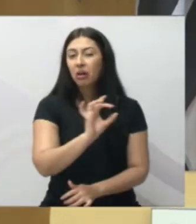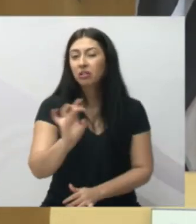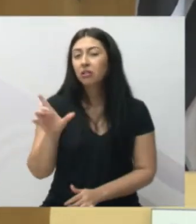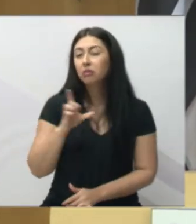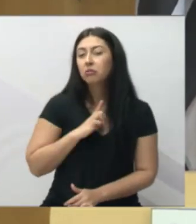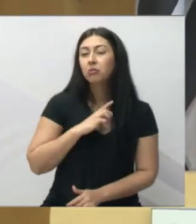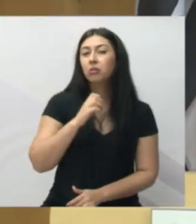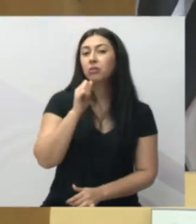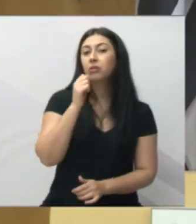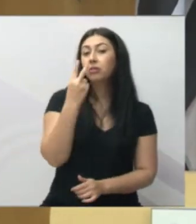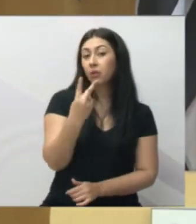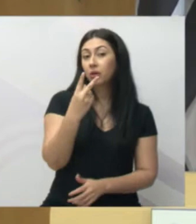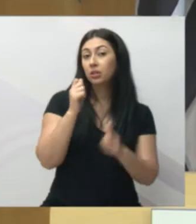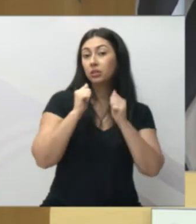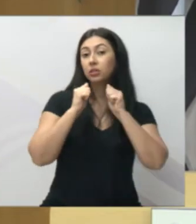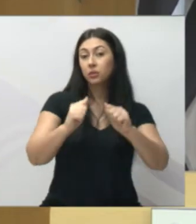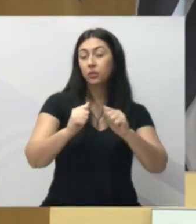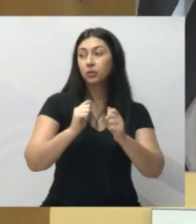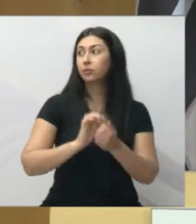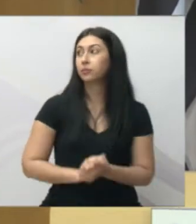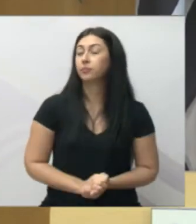Os vereadores,